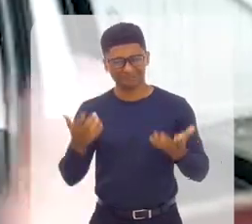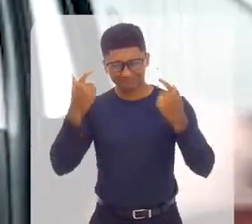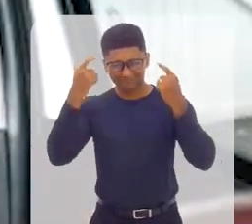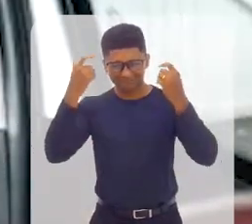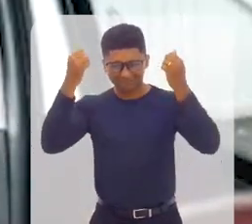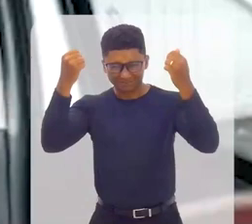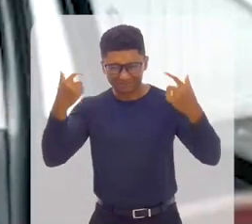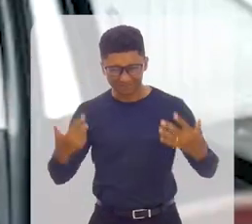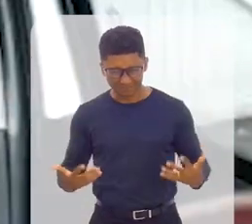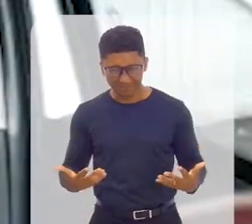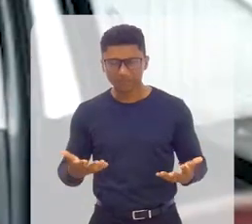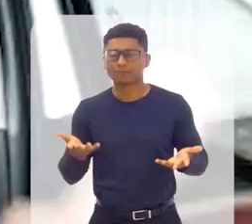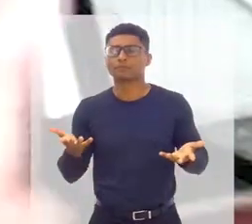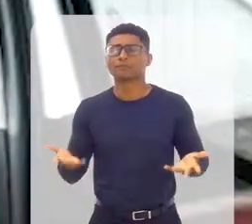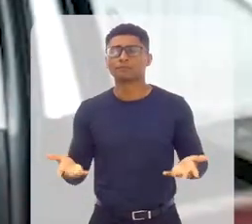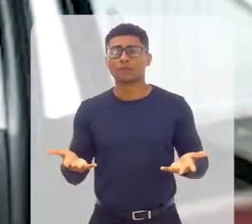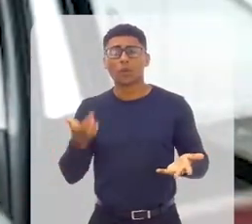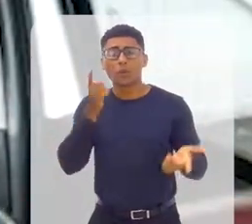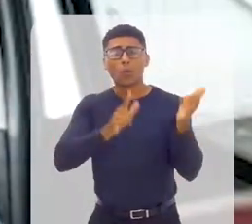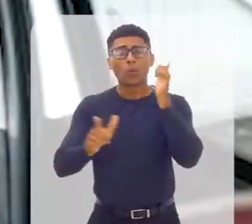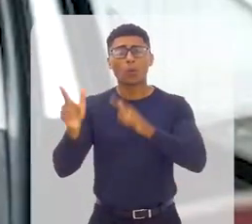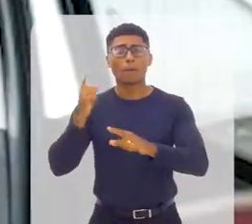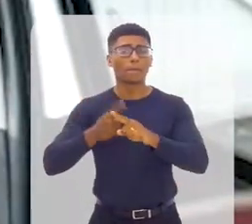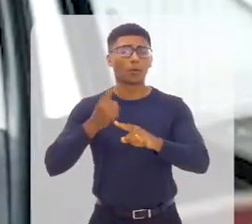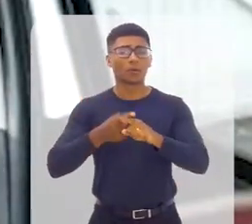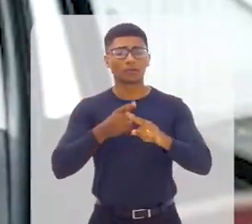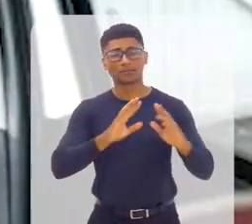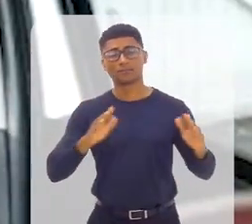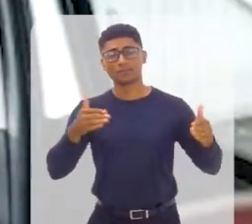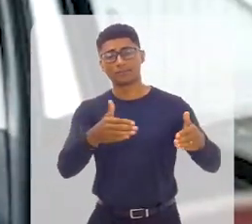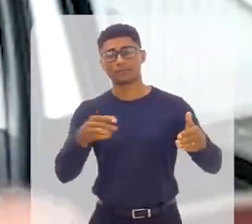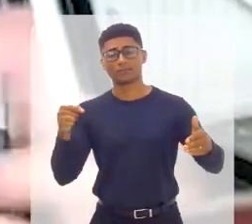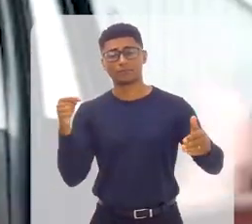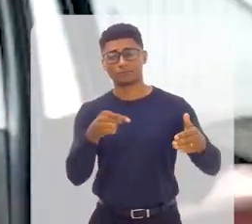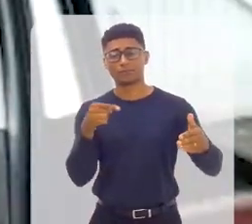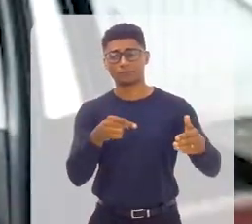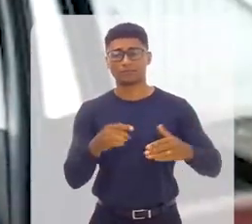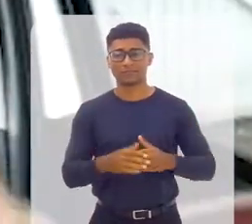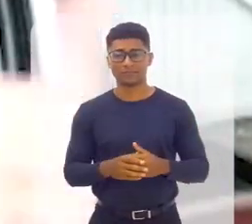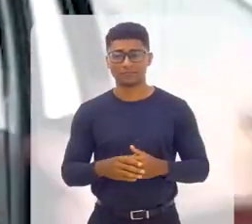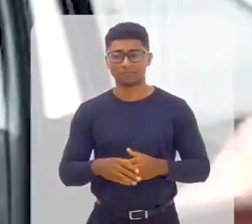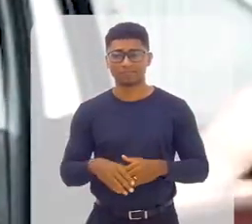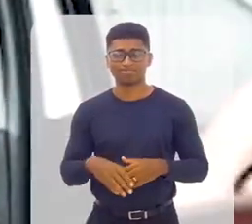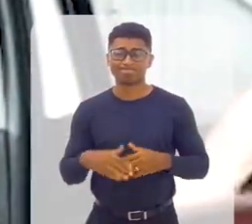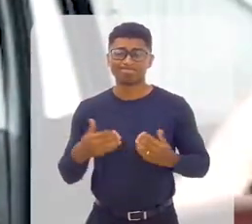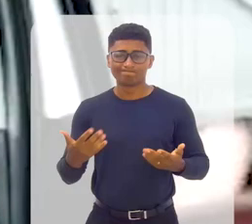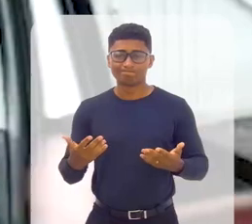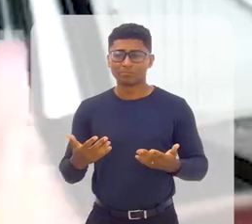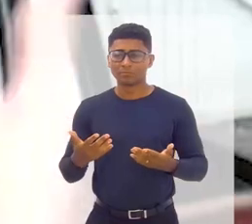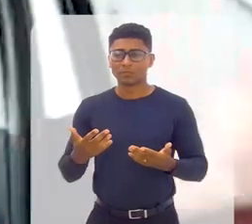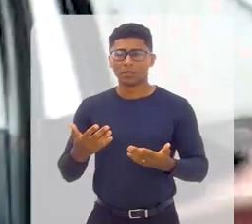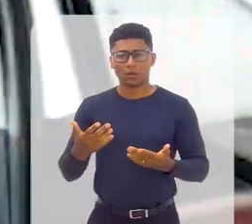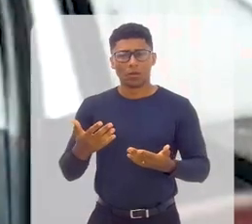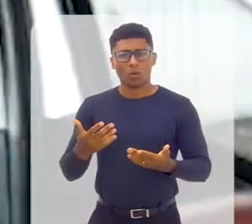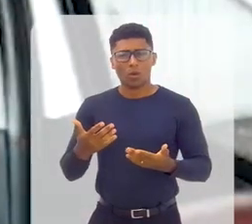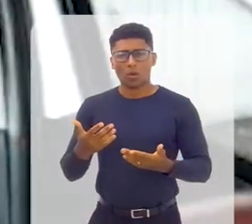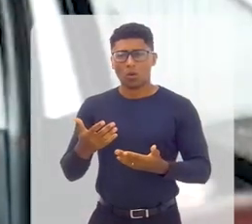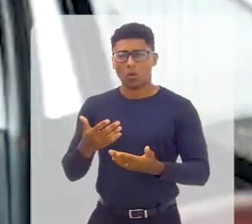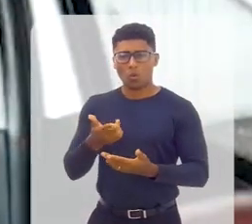nós falamos, algumas coisas aqui, se deu através do fórum, né? O COGIRE veio depois, dentre